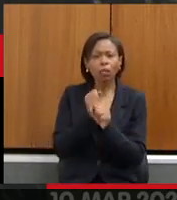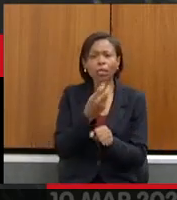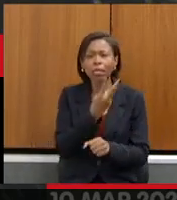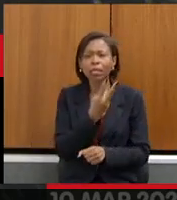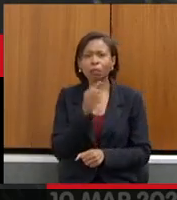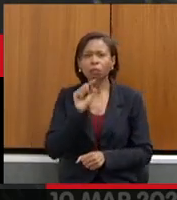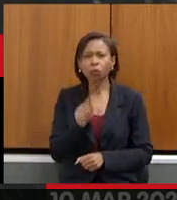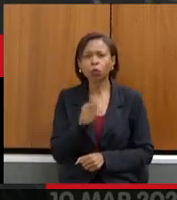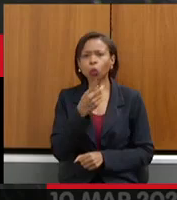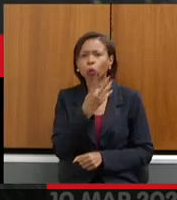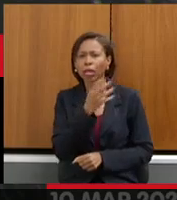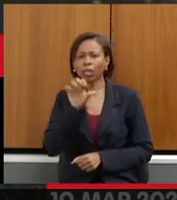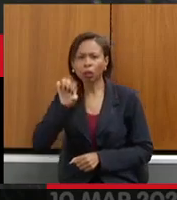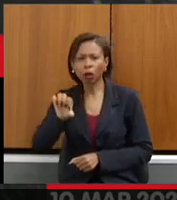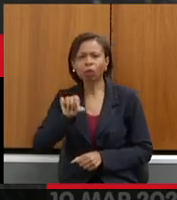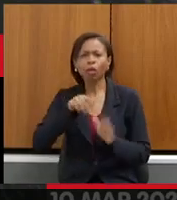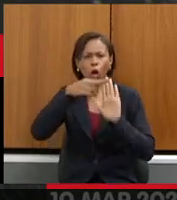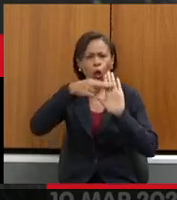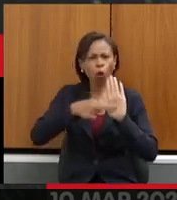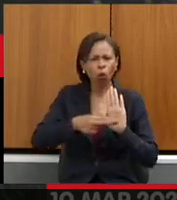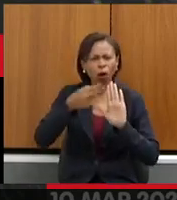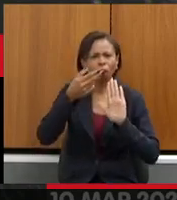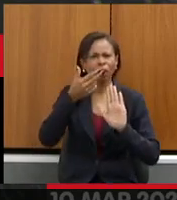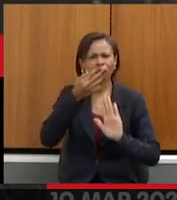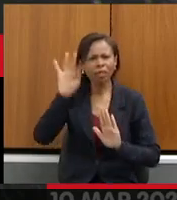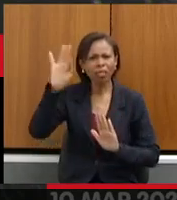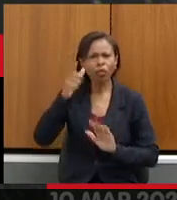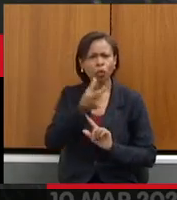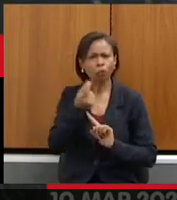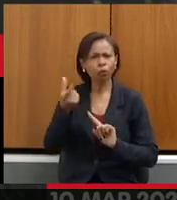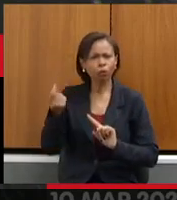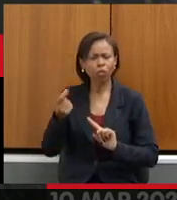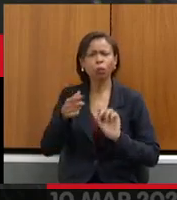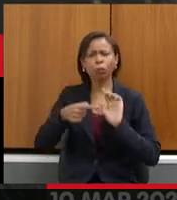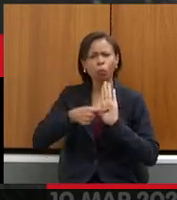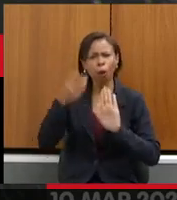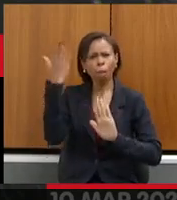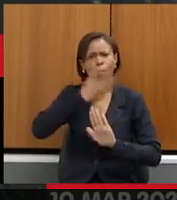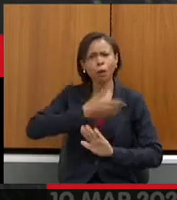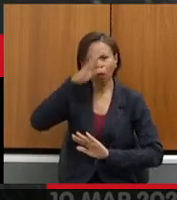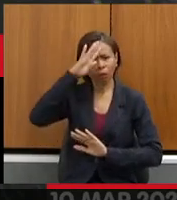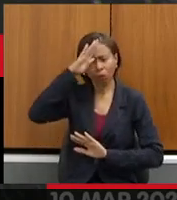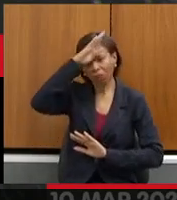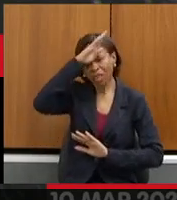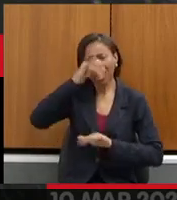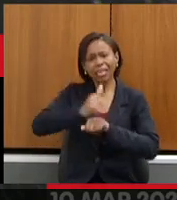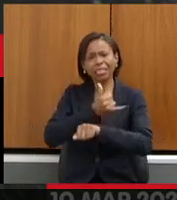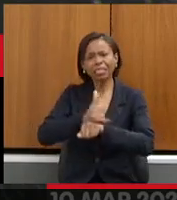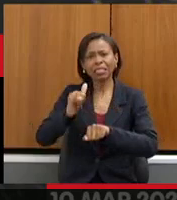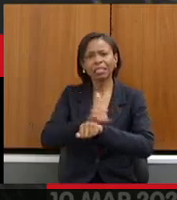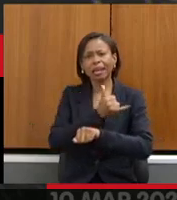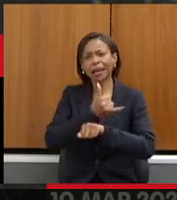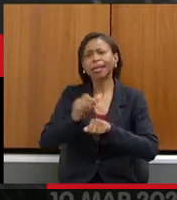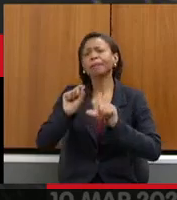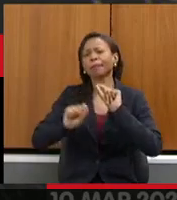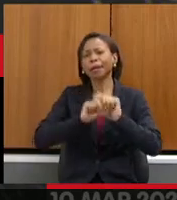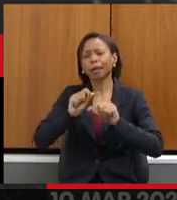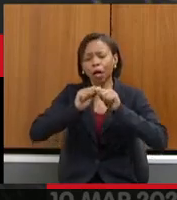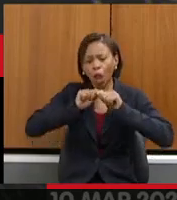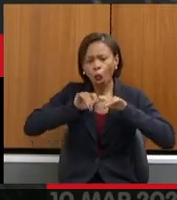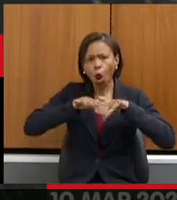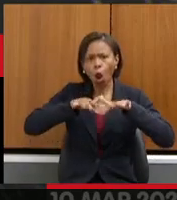de 2020 demonstram que bolsonaro executou estratégia institucional de propagação do Olá